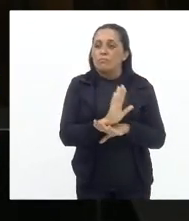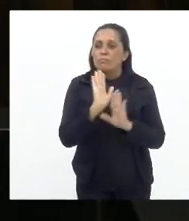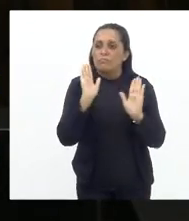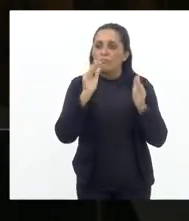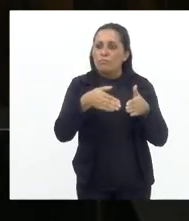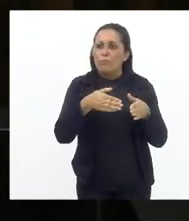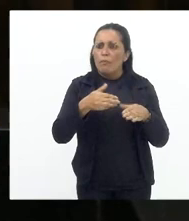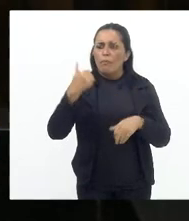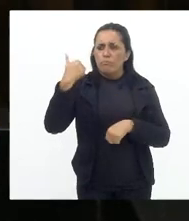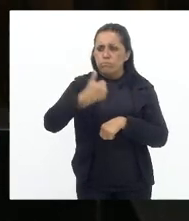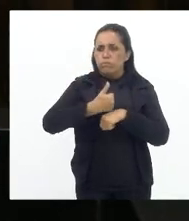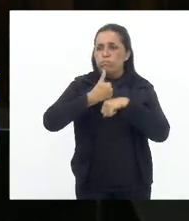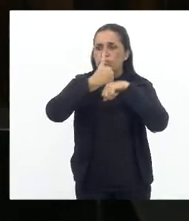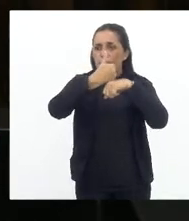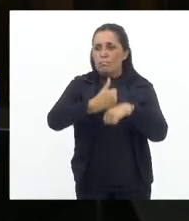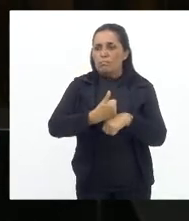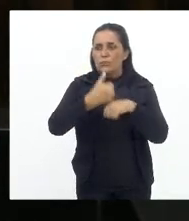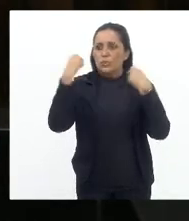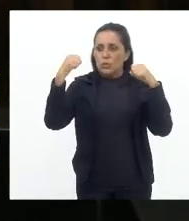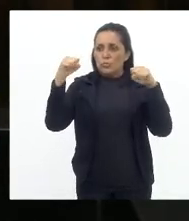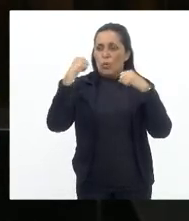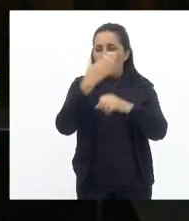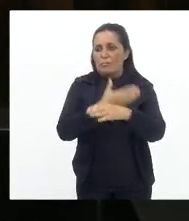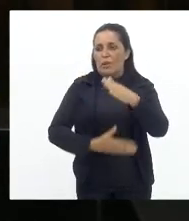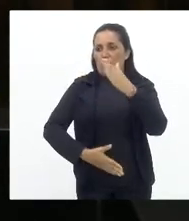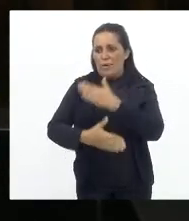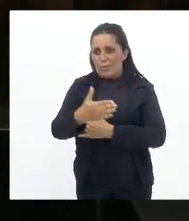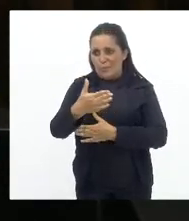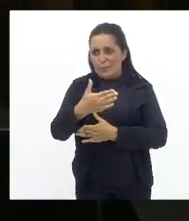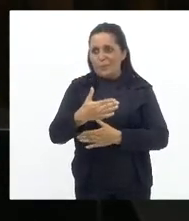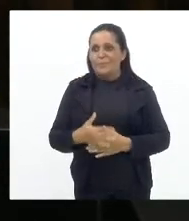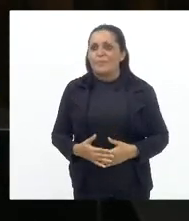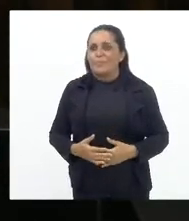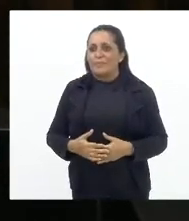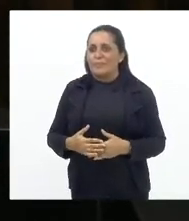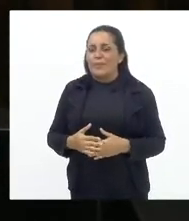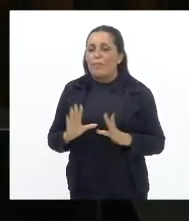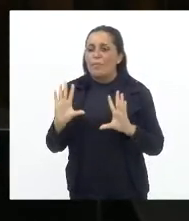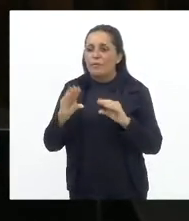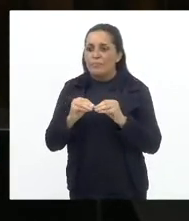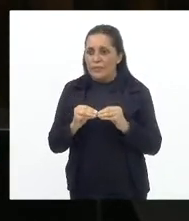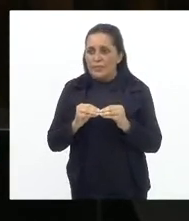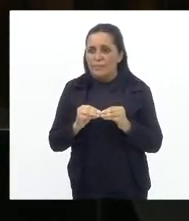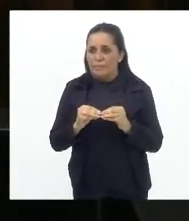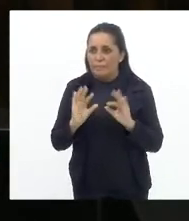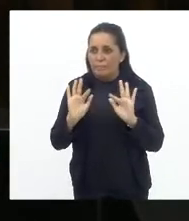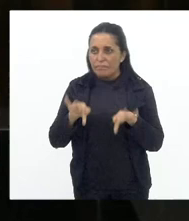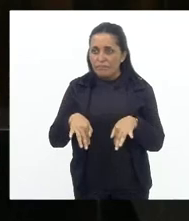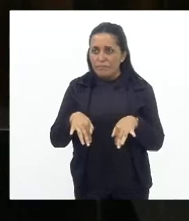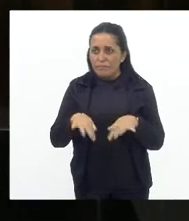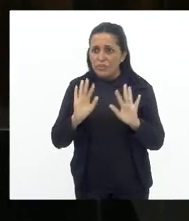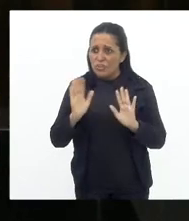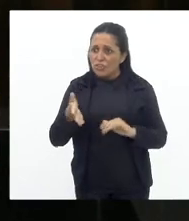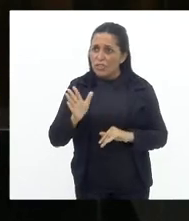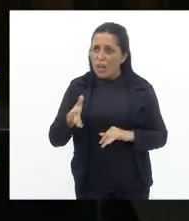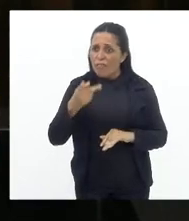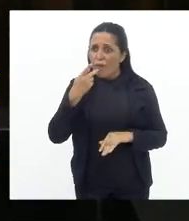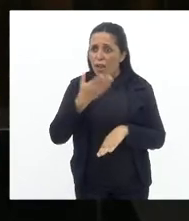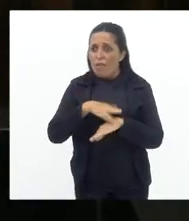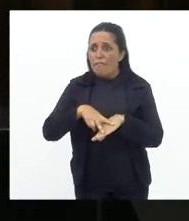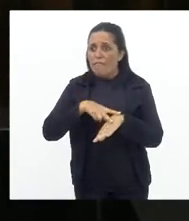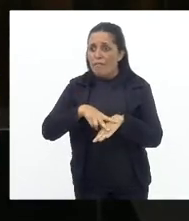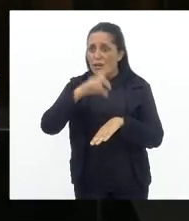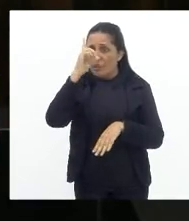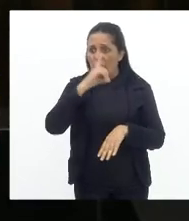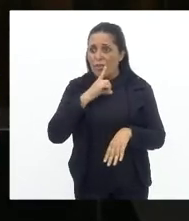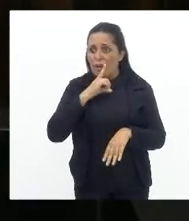primordialmente o esporte paraolímpico e para concluir a senhora Presidente já que a gente está falando de verde e